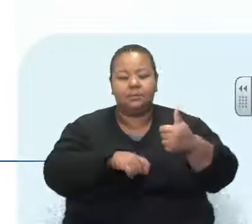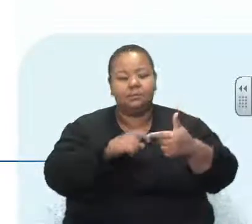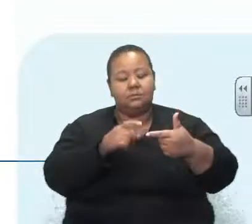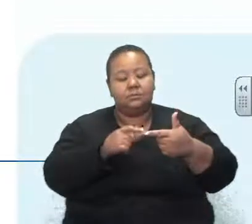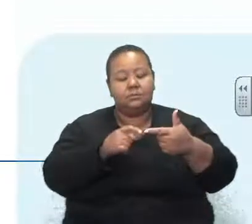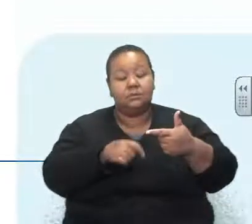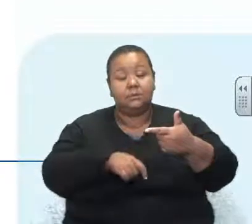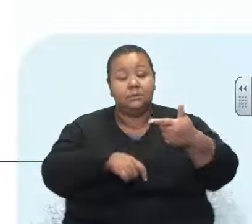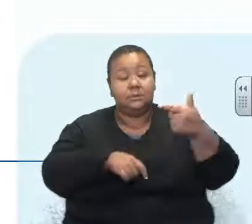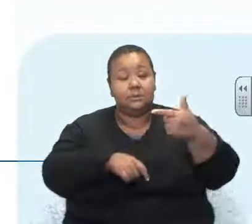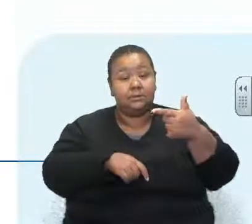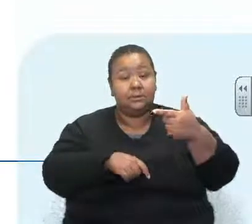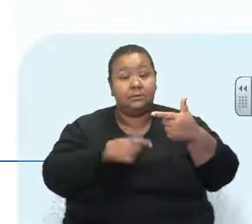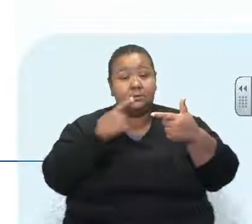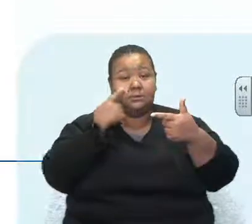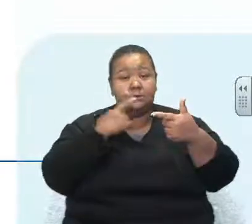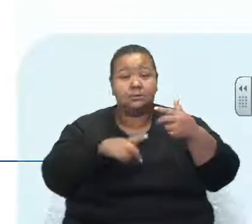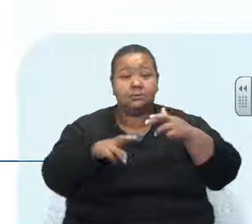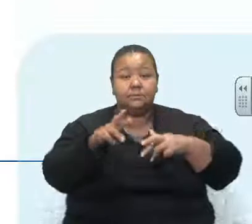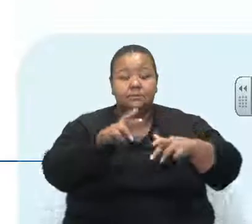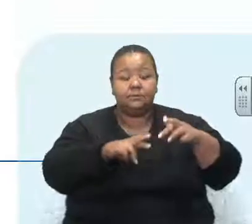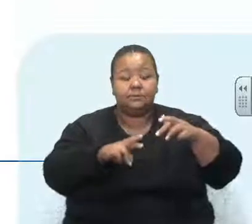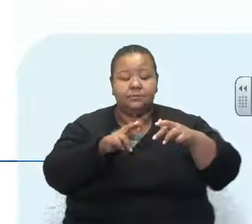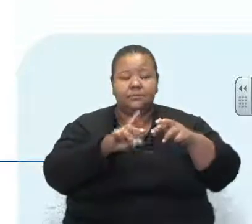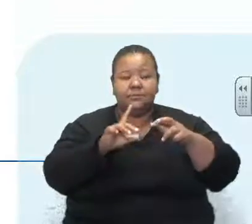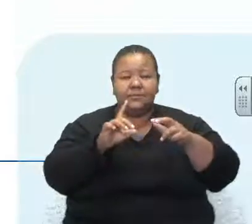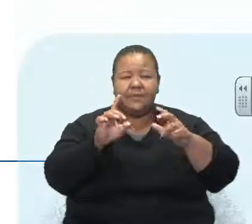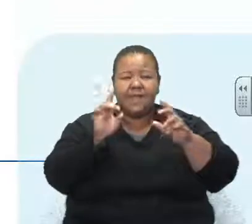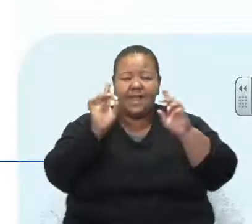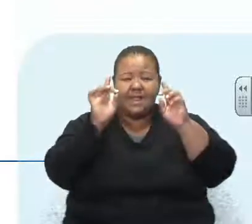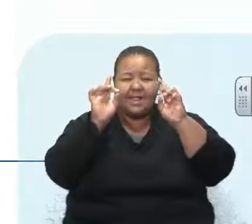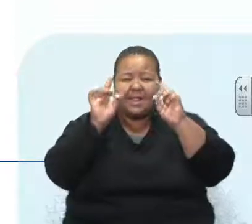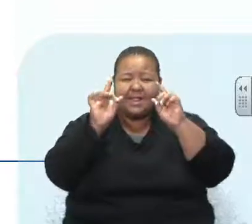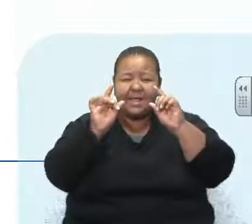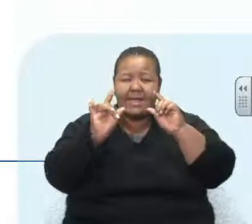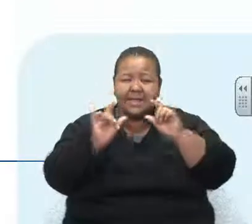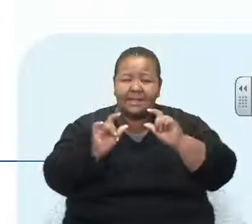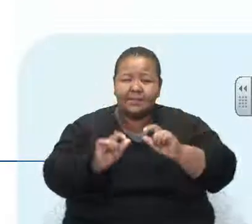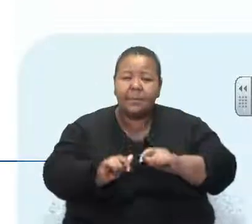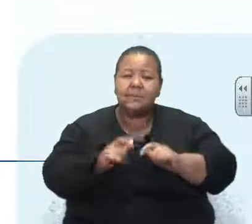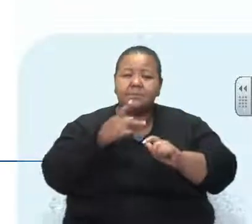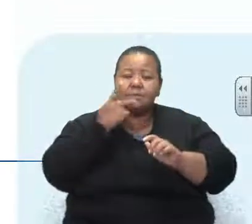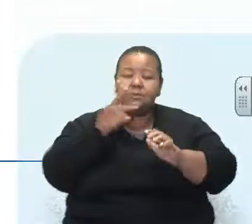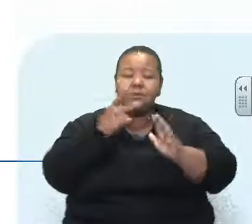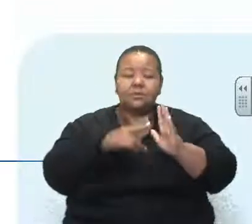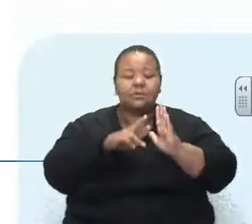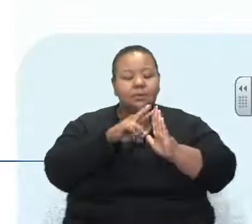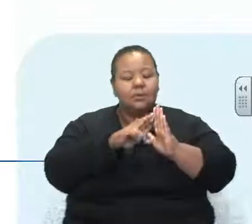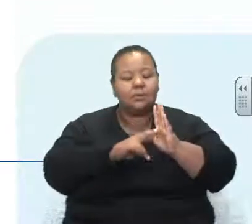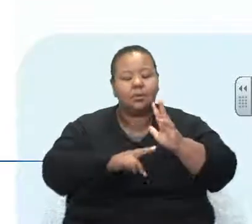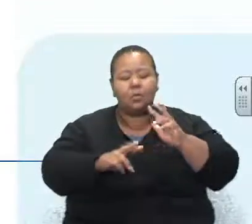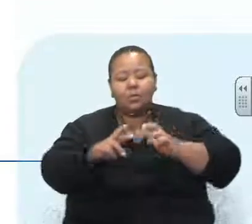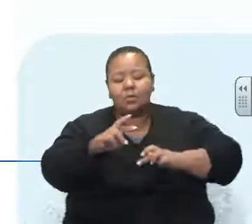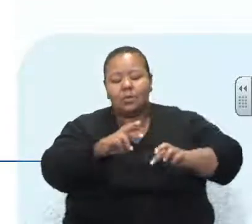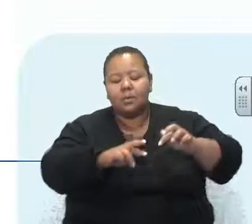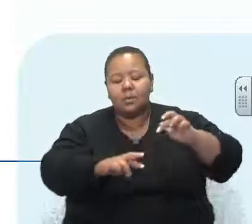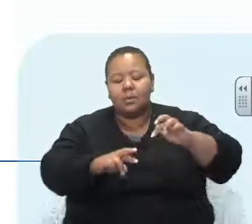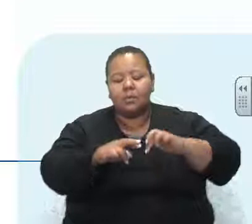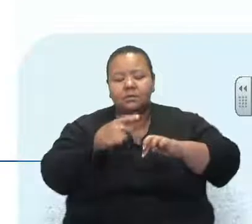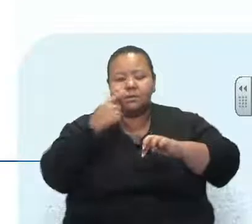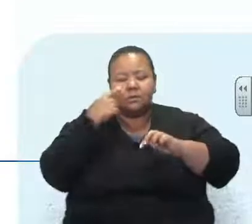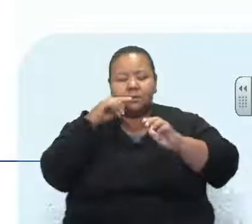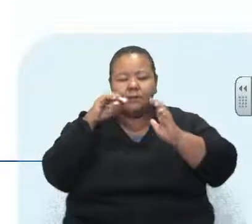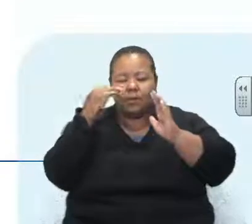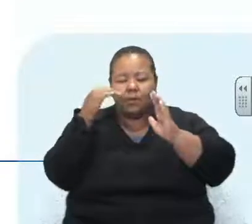E ele tem que ser analisado detalhadamente, porque eu estou falando de um relatório analítico, que ele vai